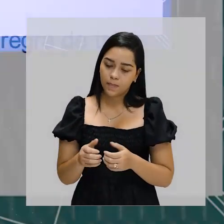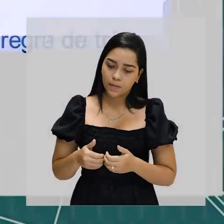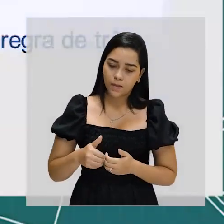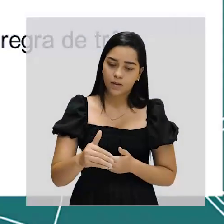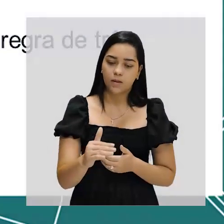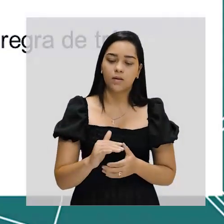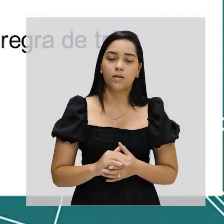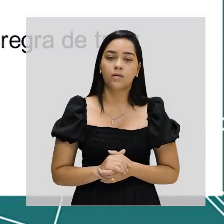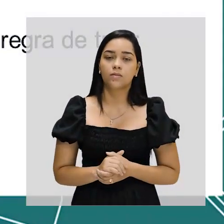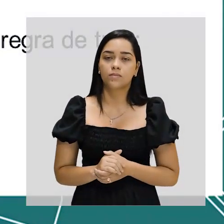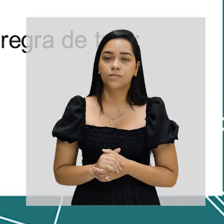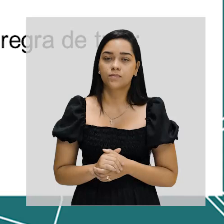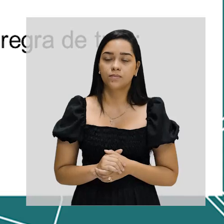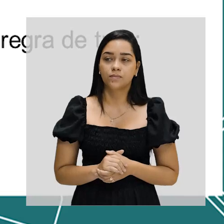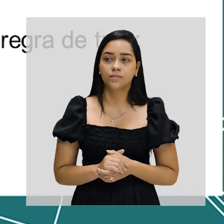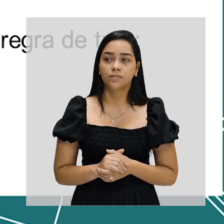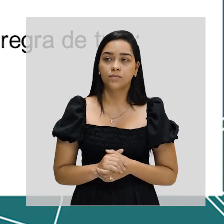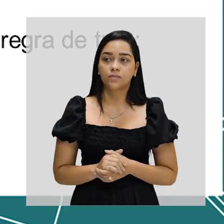diante.